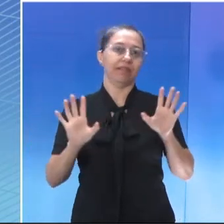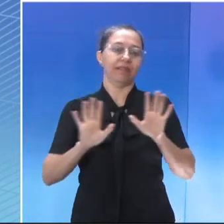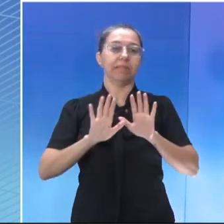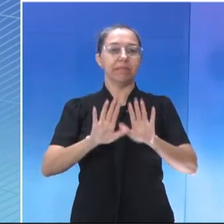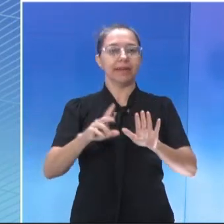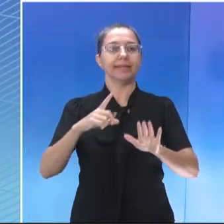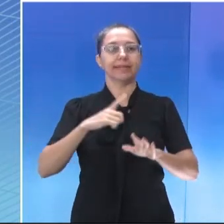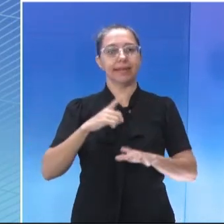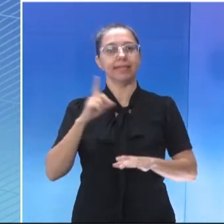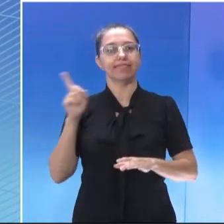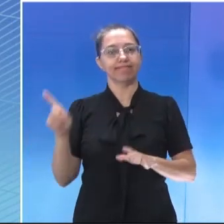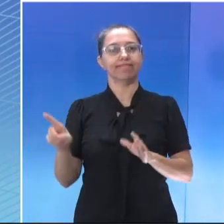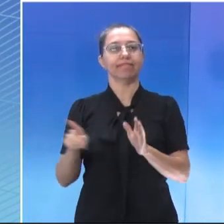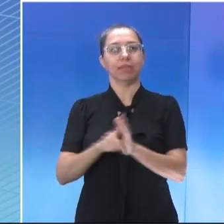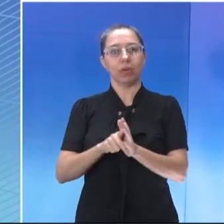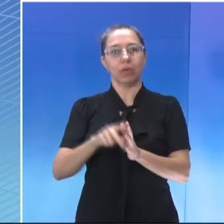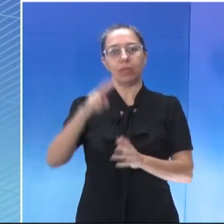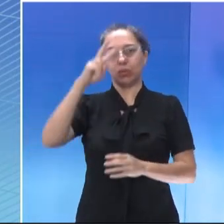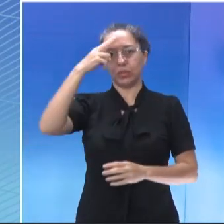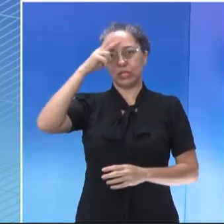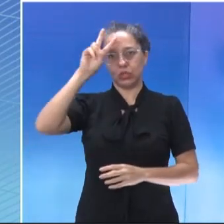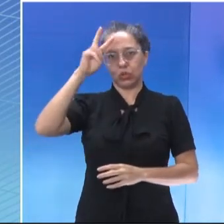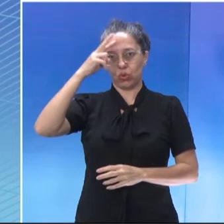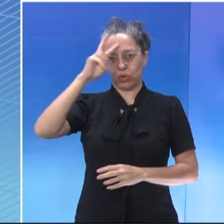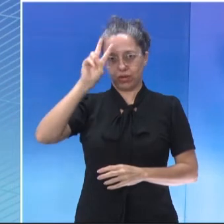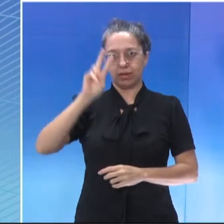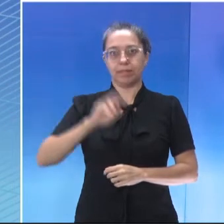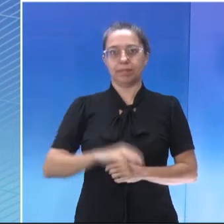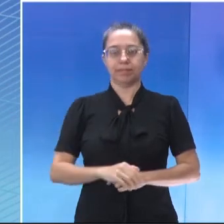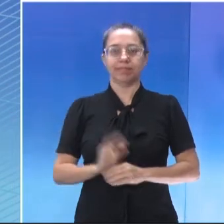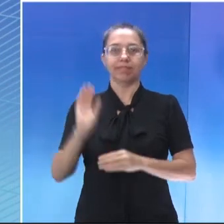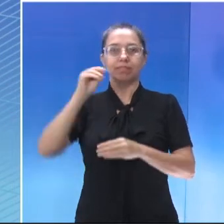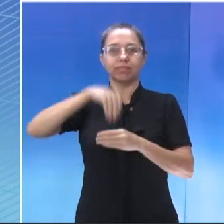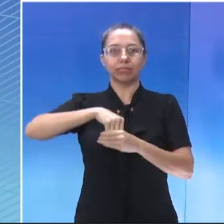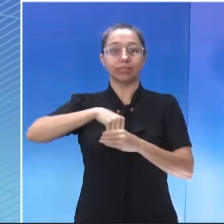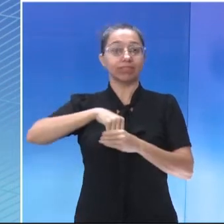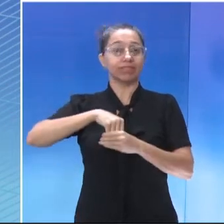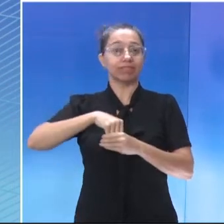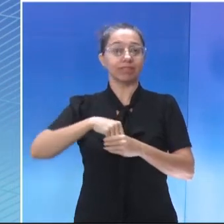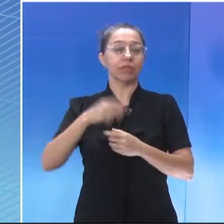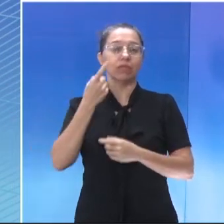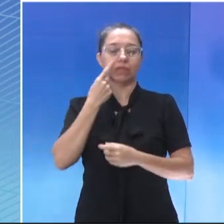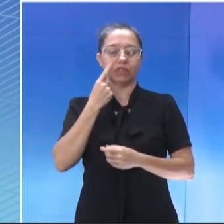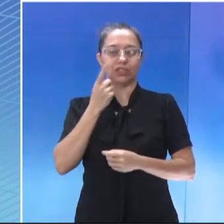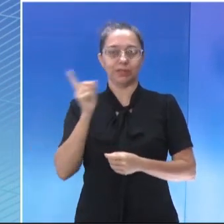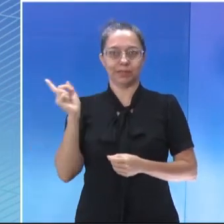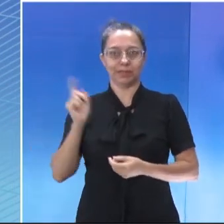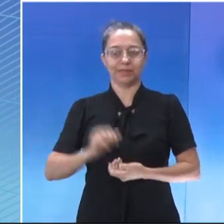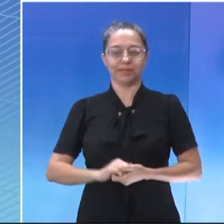caiu aqui para os pontos na questão de história, né? Humanas e história. Vamos ver o que ela está falando.